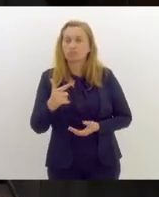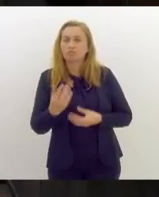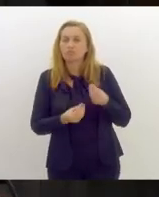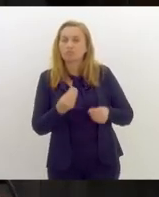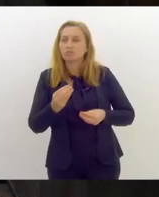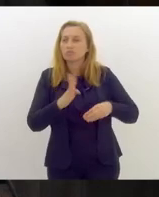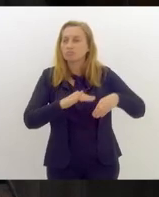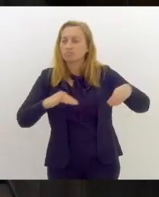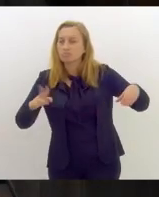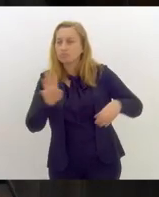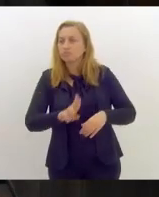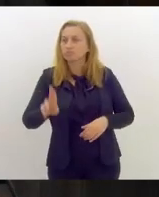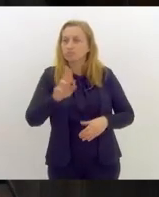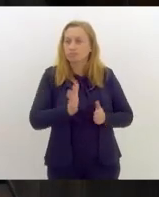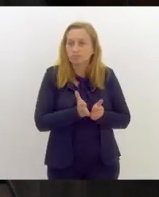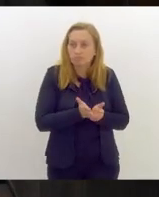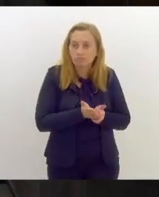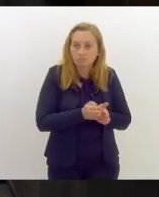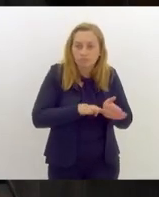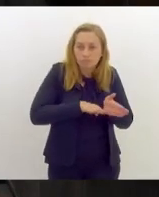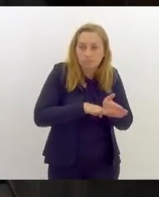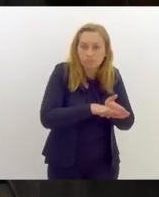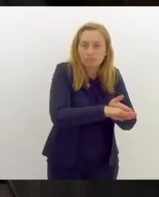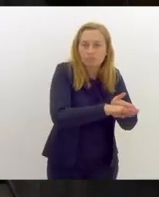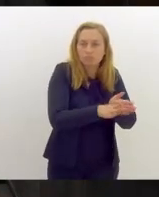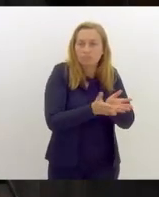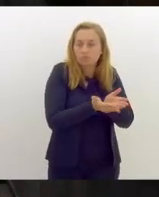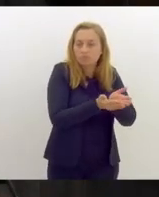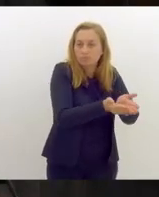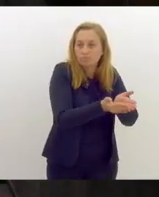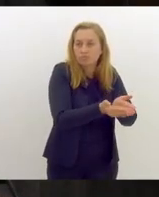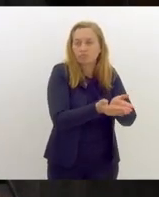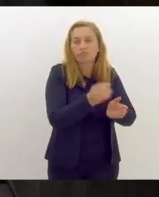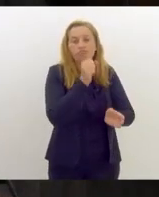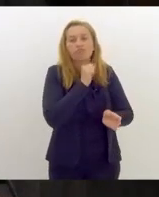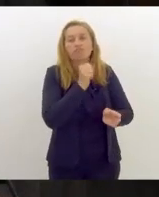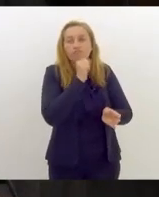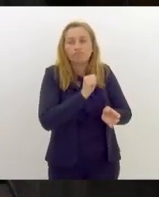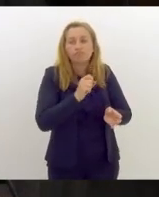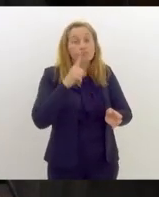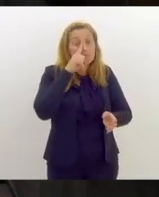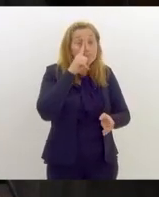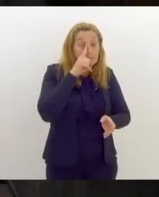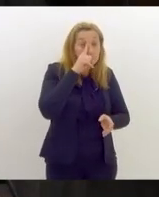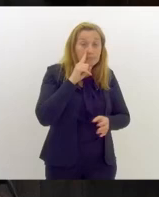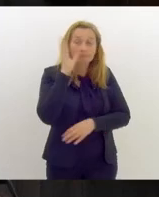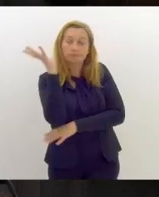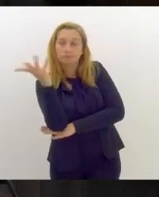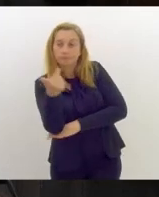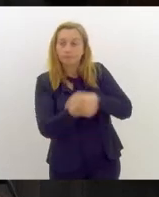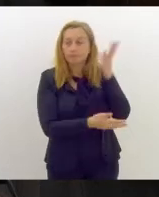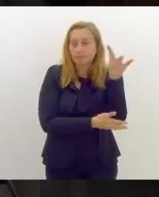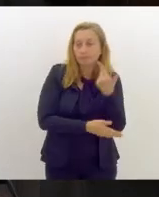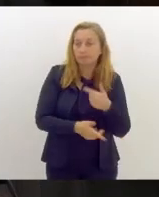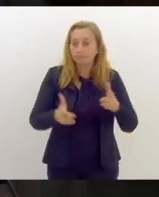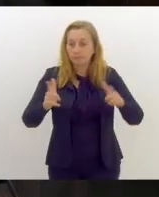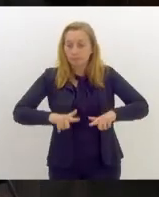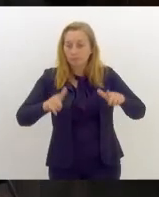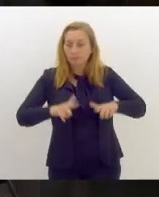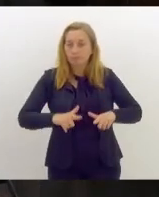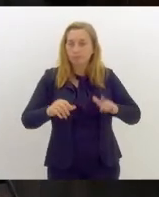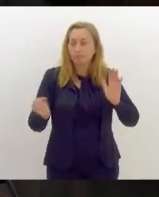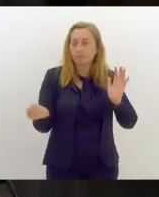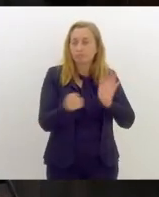Baía de Guanabara como estacionamento de navio velho é risco ambiental e para as infraestruturas existentes a Bahia é um recurso hídrico e um patrimônio